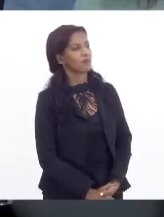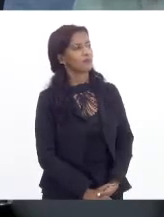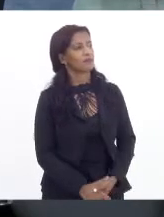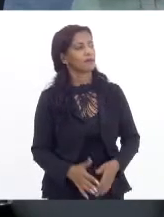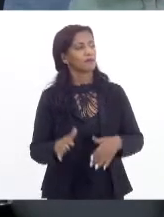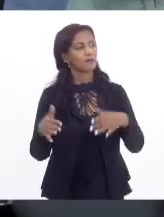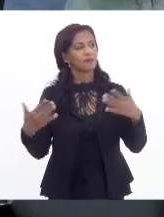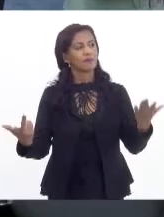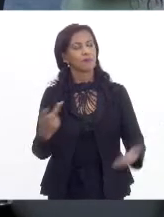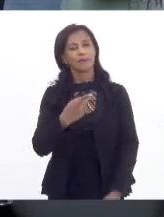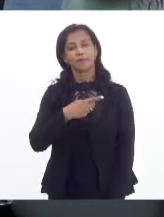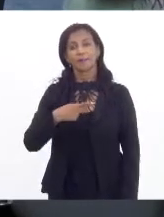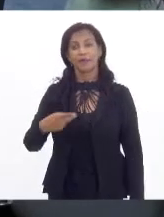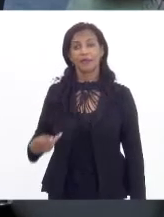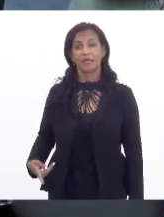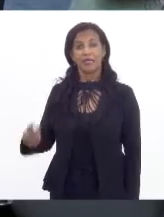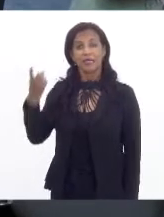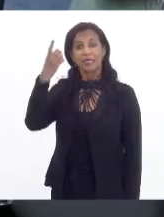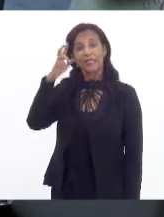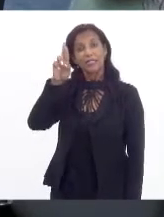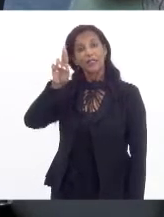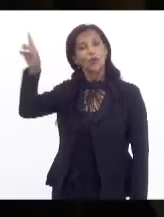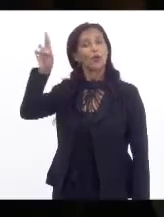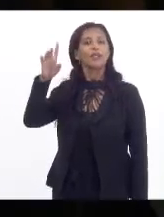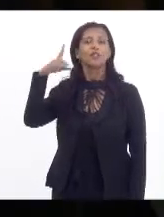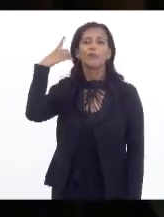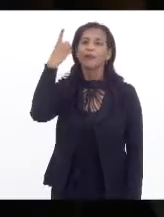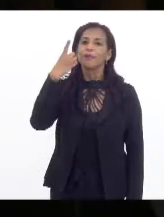Senhor presidente, senhoras e senhores deputados,